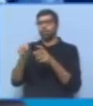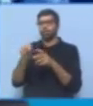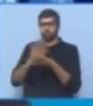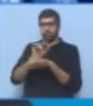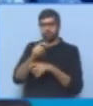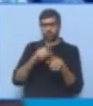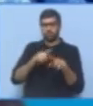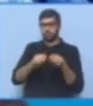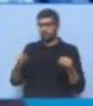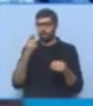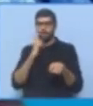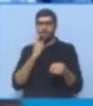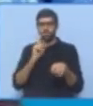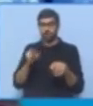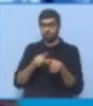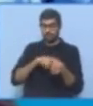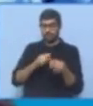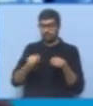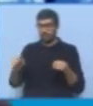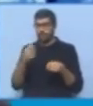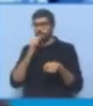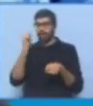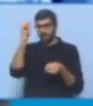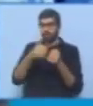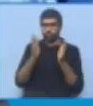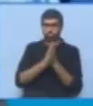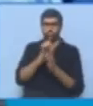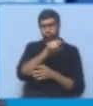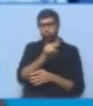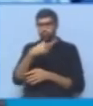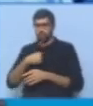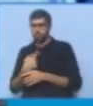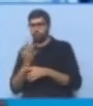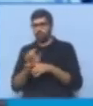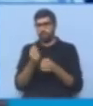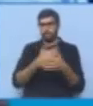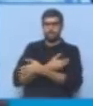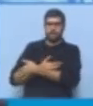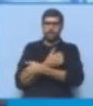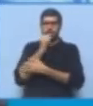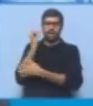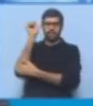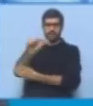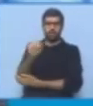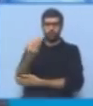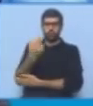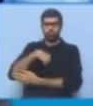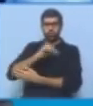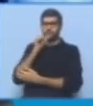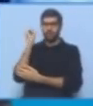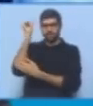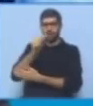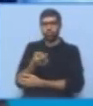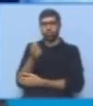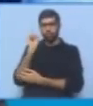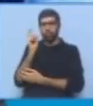Pascal, todos os batizados, o Henrique, eu, toda a gente que foi batizada, por exemplo, de bebê, não somos batizados, mas fazemos